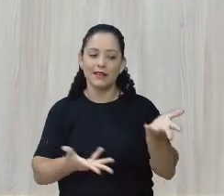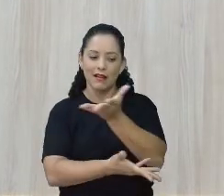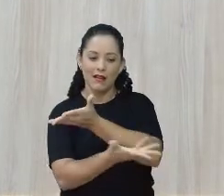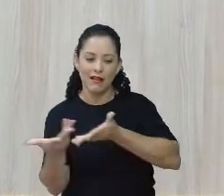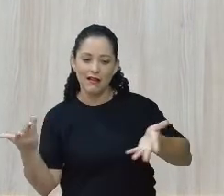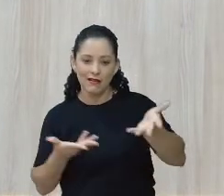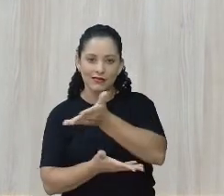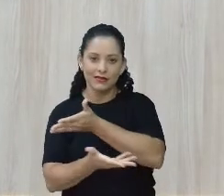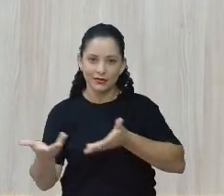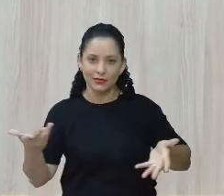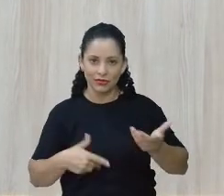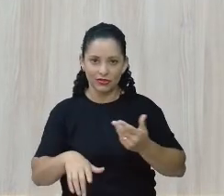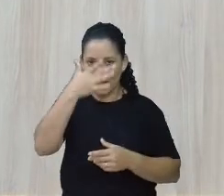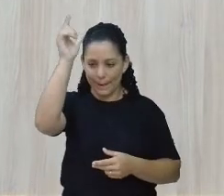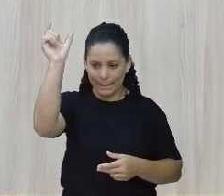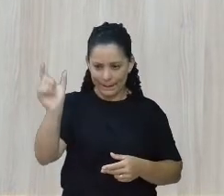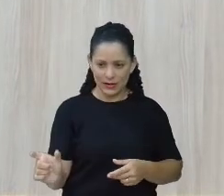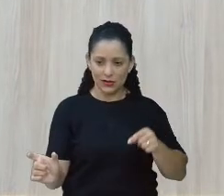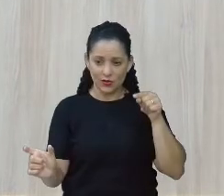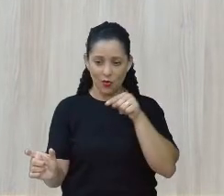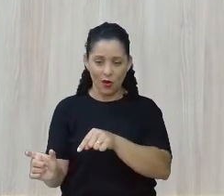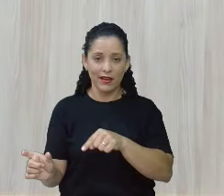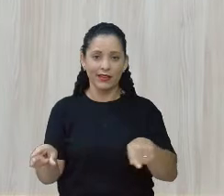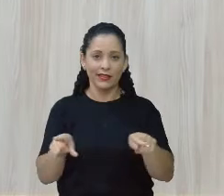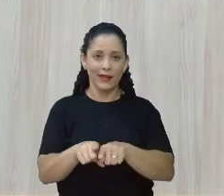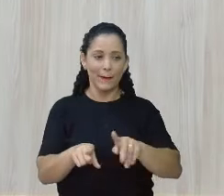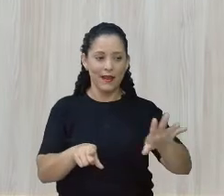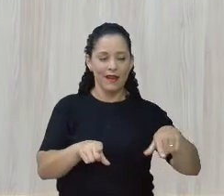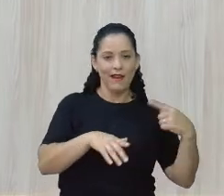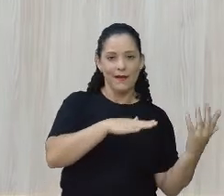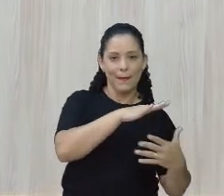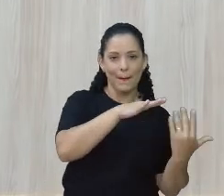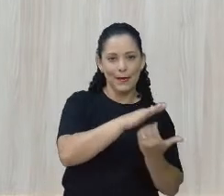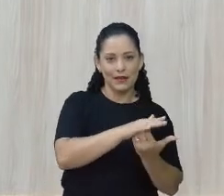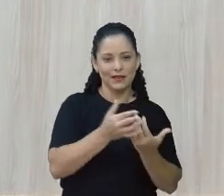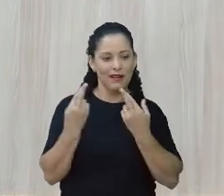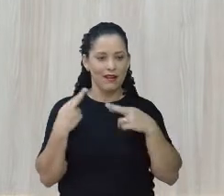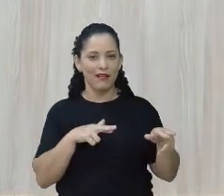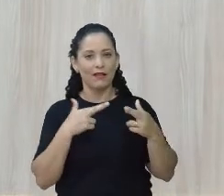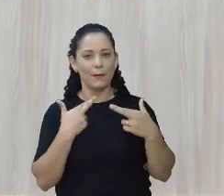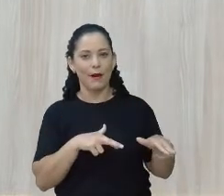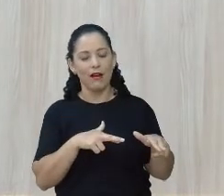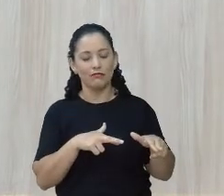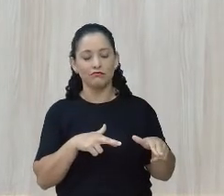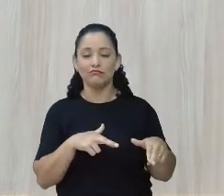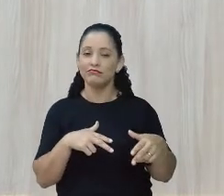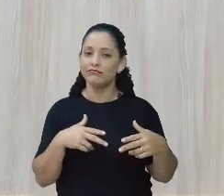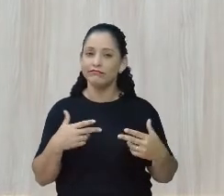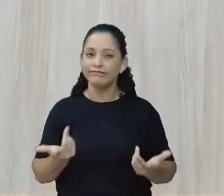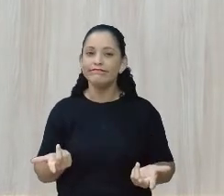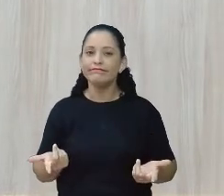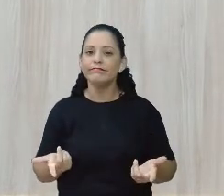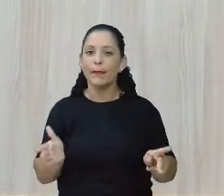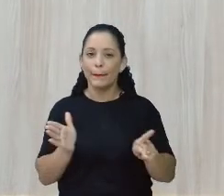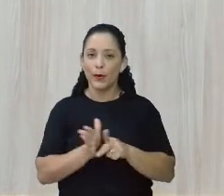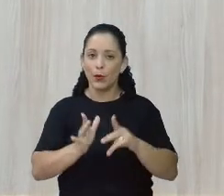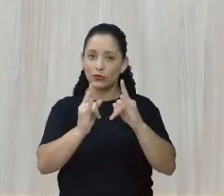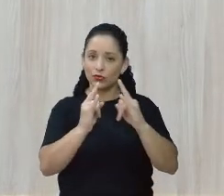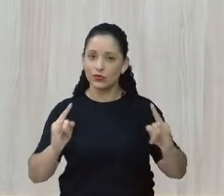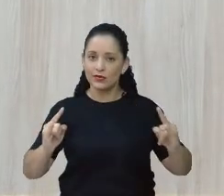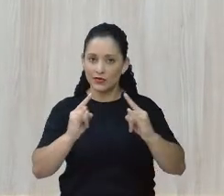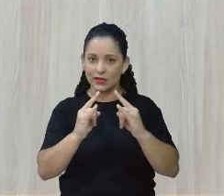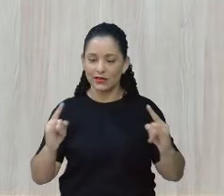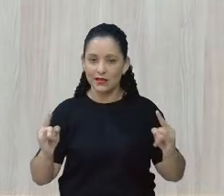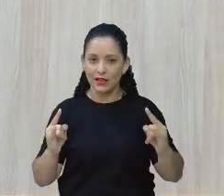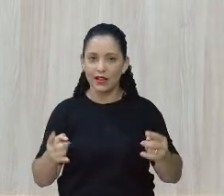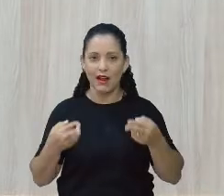consumidor e a prestadora de serviço a qual você quer reclamar. Então, é uma questão institucionalizada. A